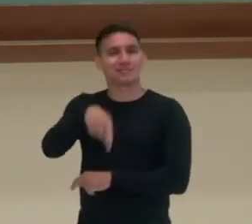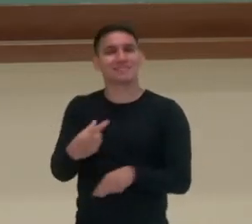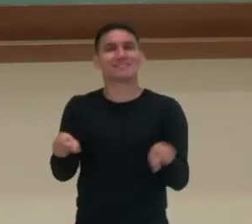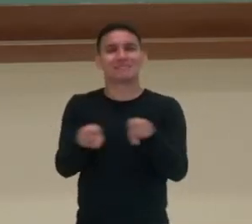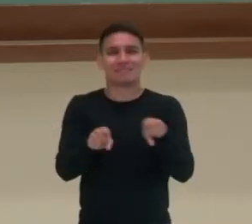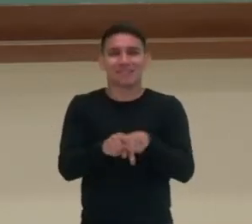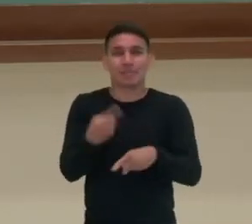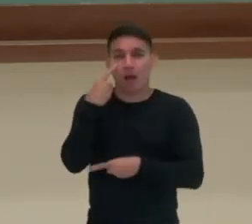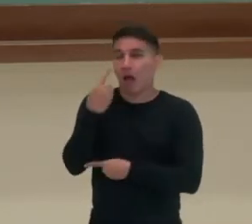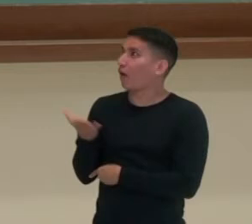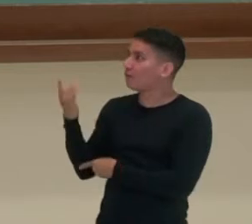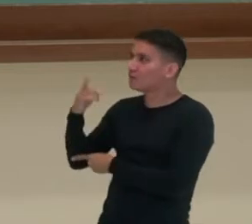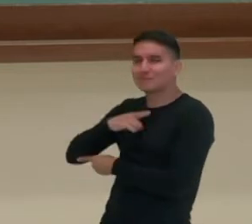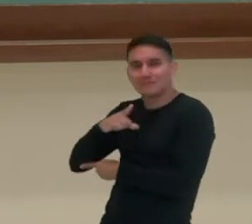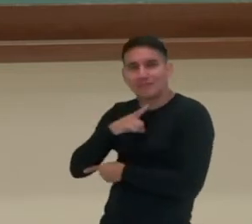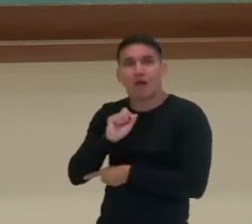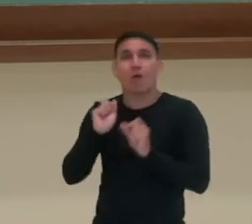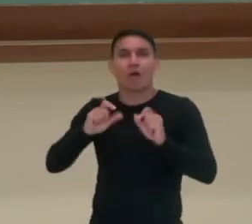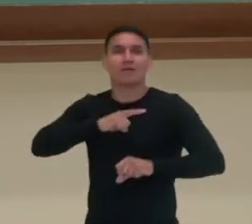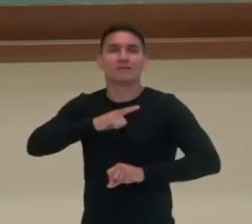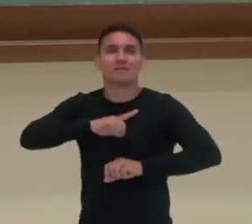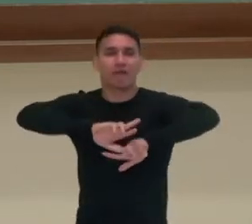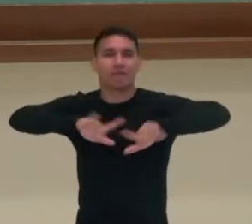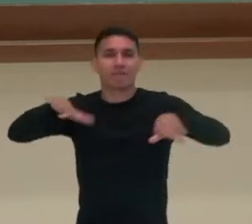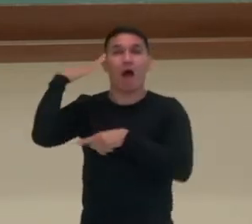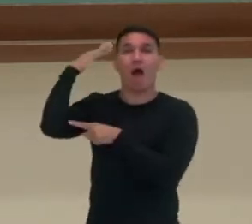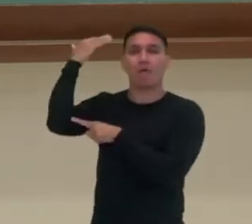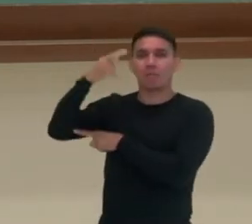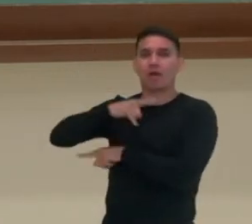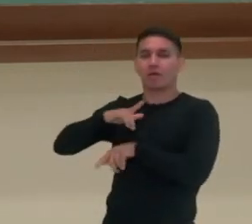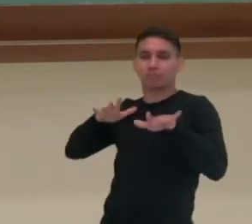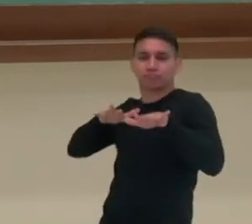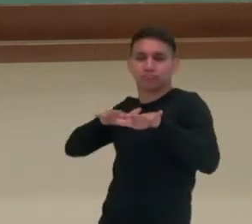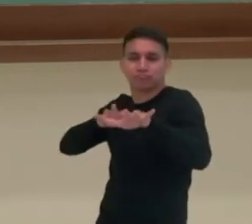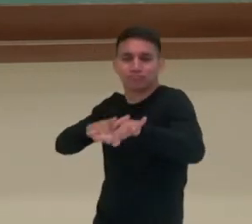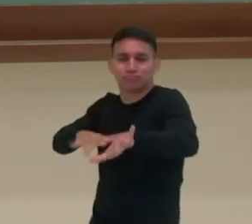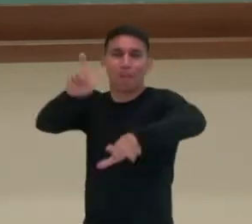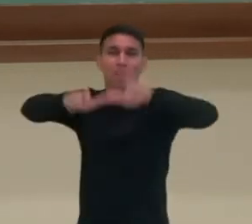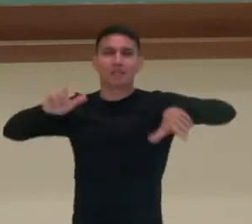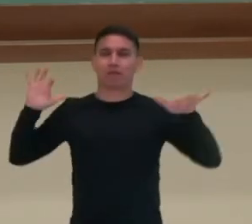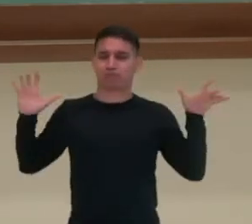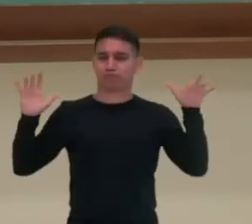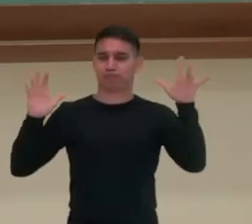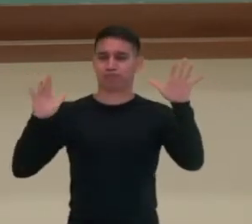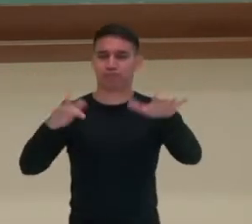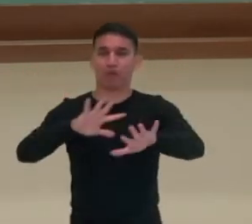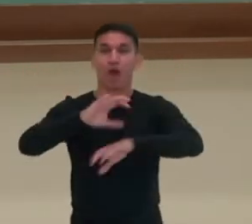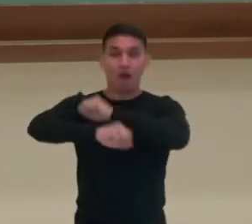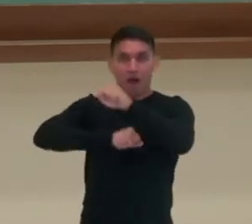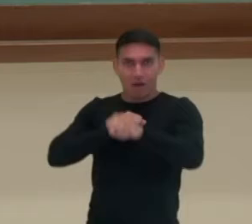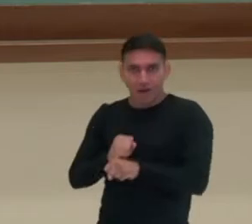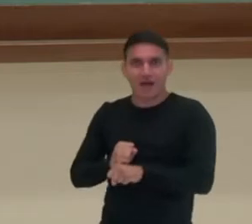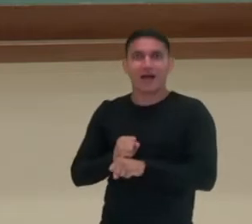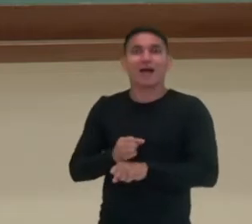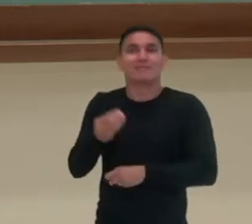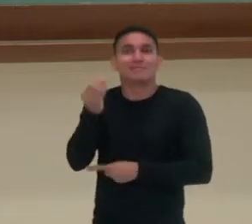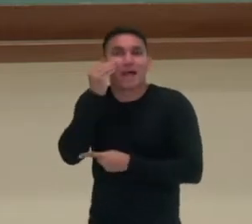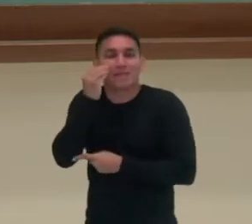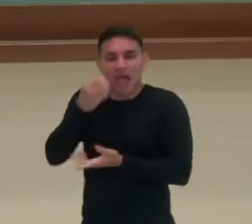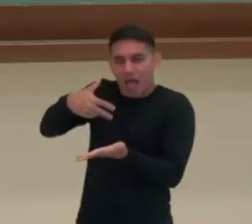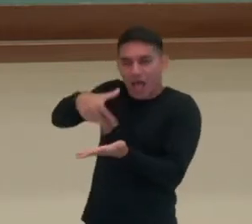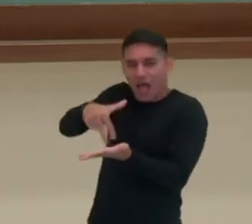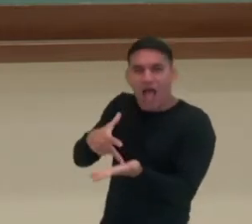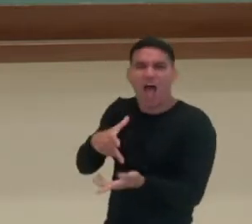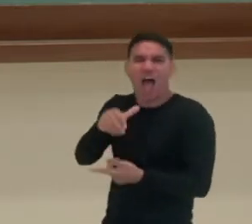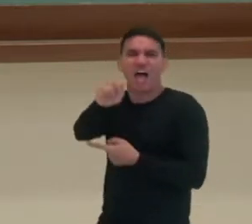os trios elétricos, pois é, os famosos trios elétricos que reúnem a galera em peso no início do ano para dançar axé, para